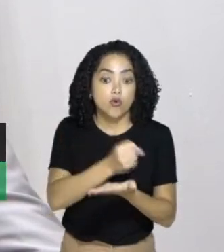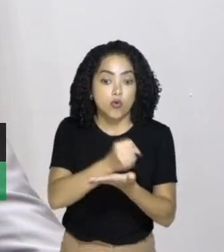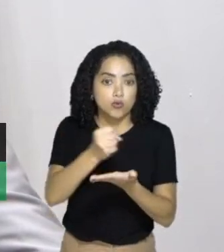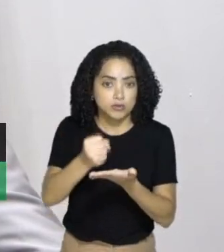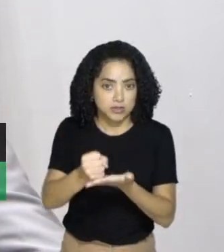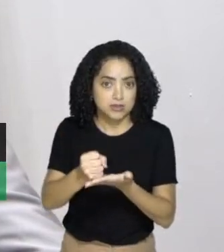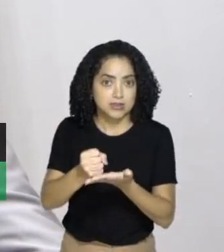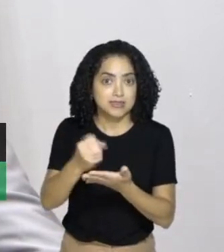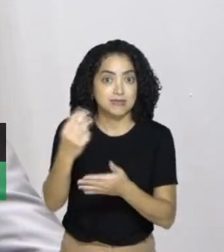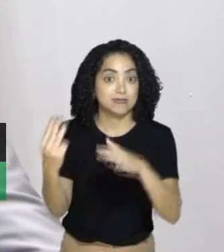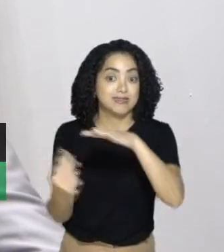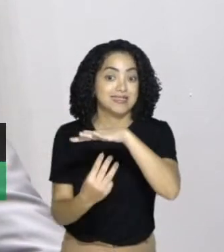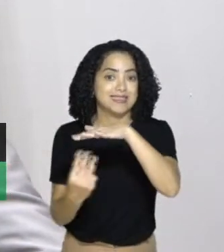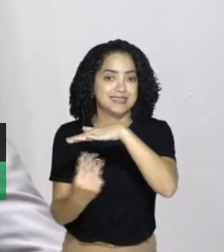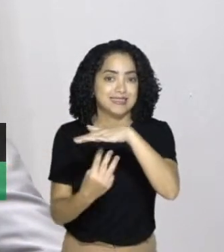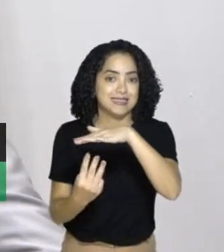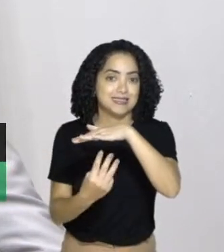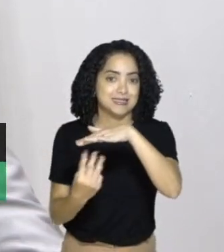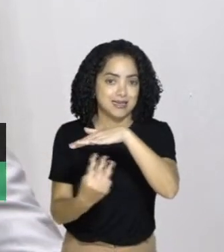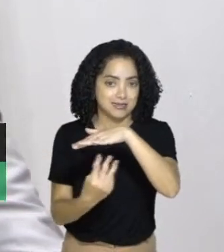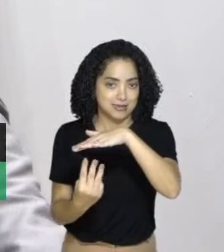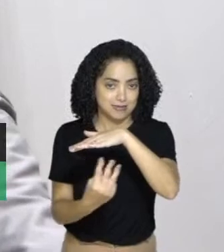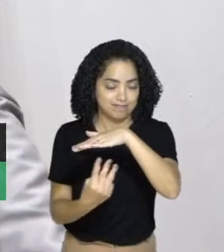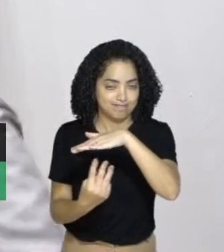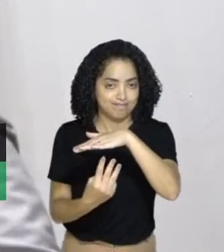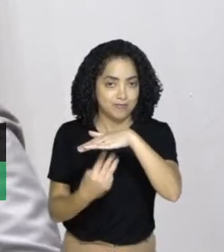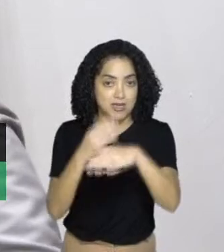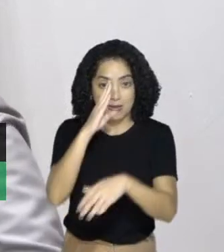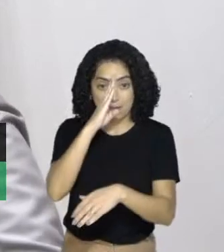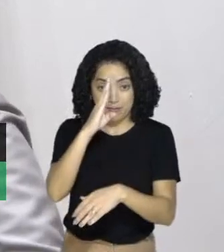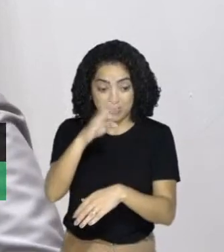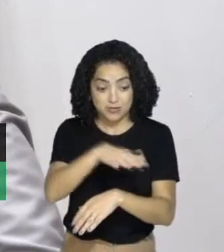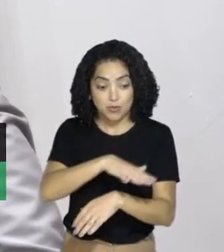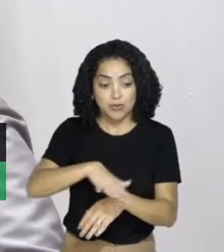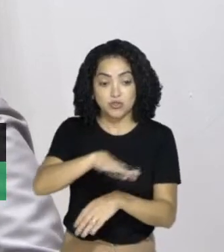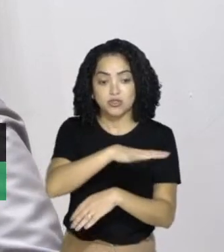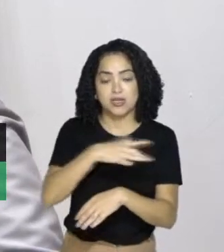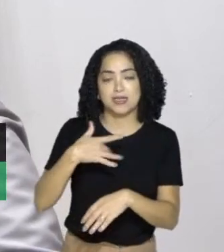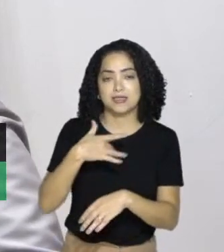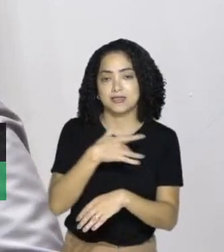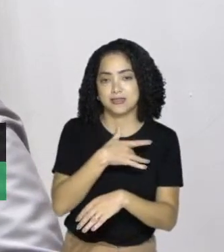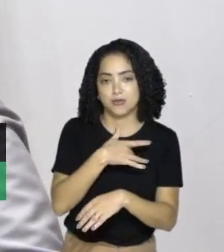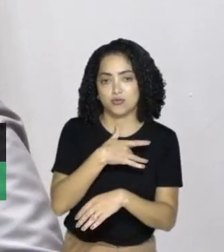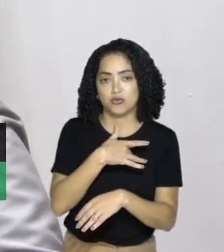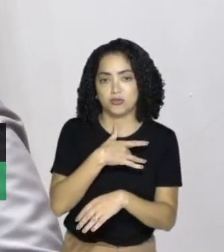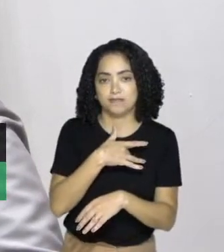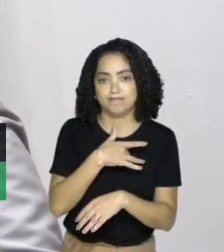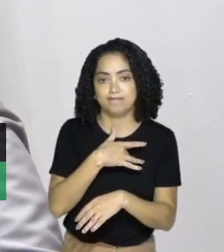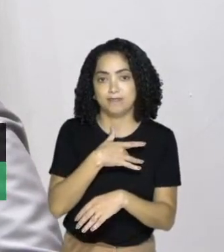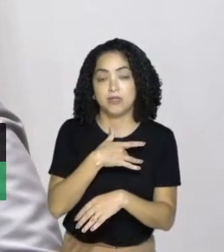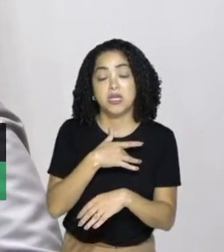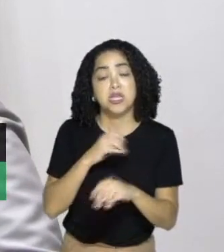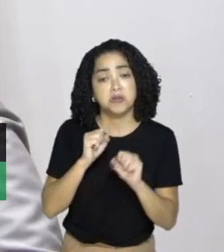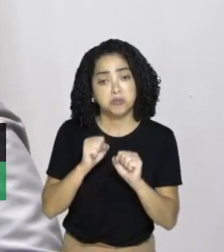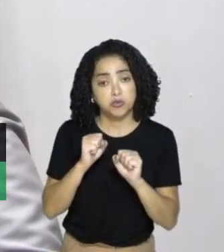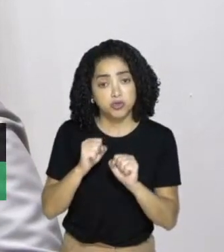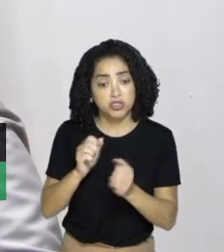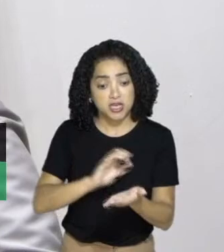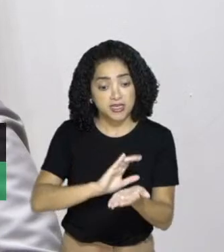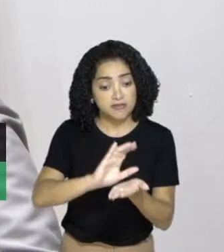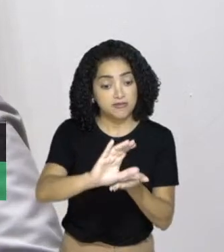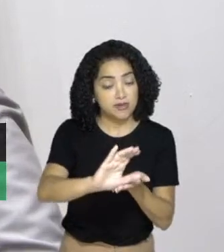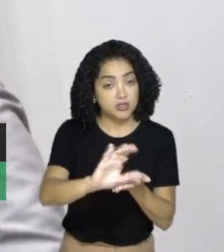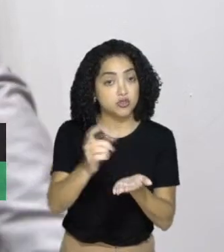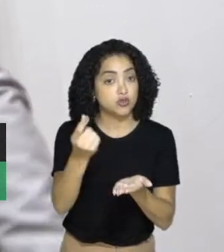terceirizada, principalmente na área da saúde, deputado Cadorin, ele poderia estar investindo isso